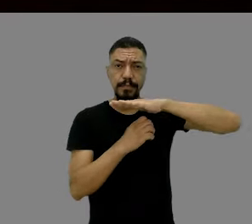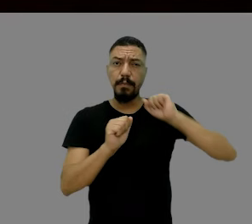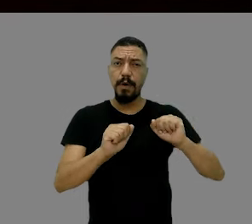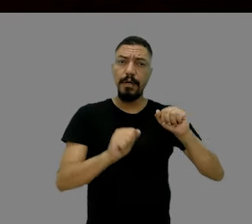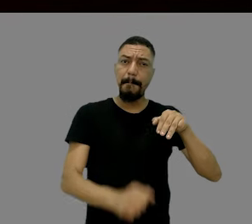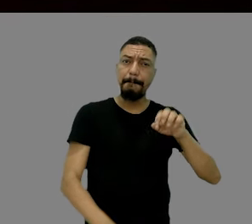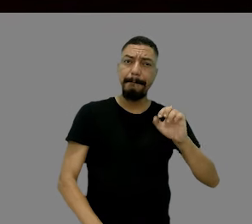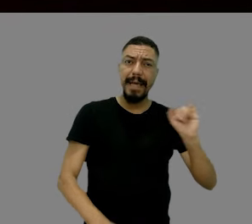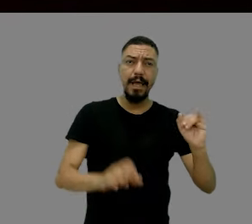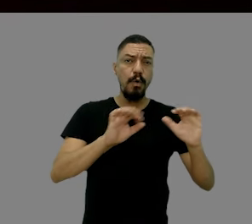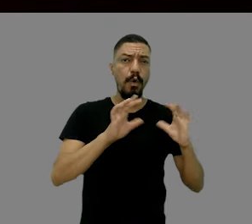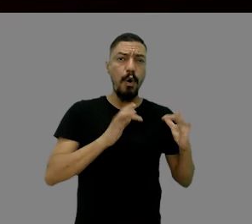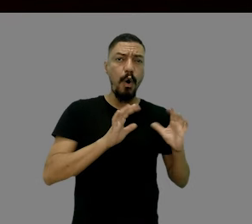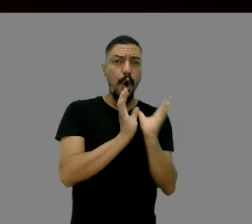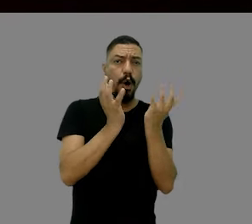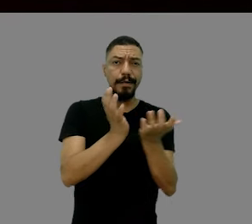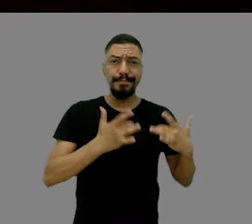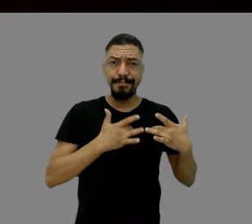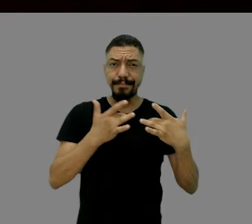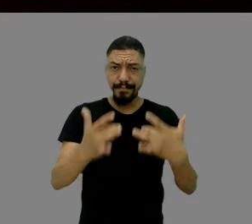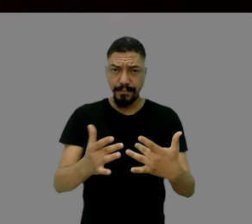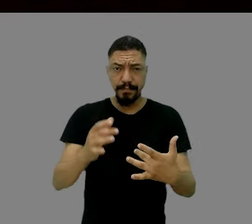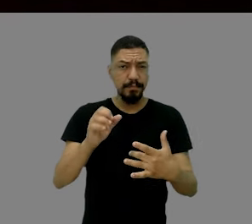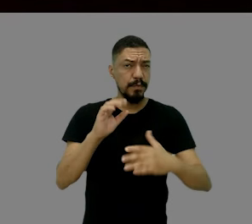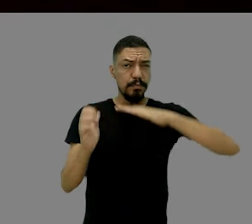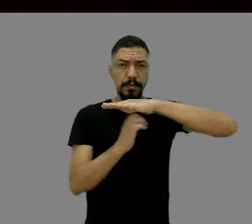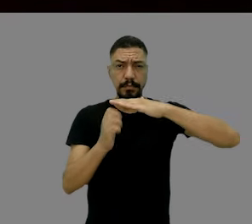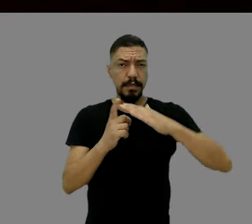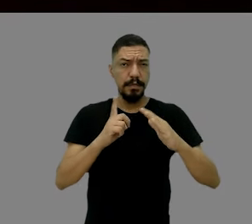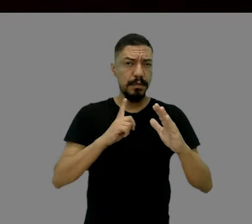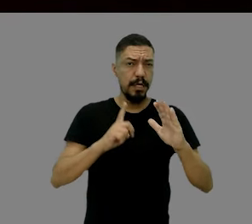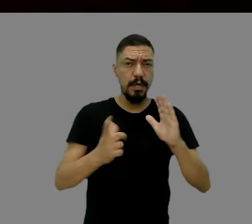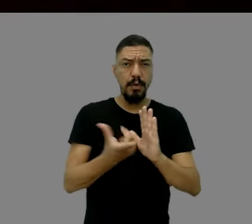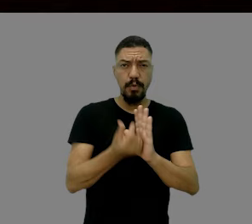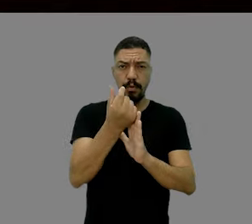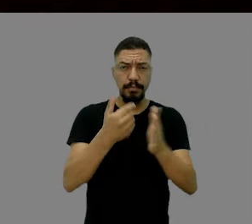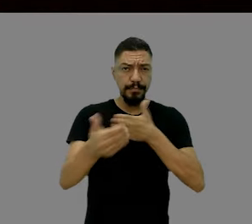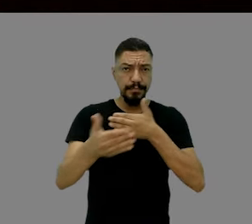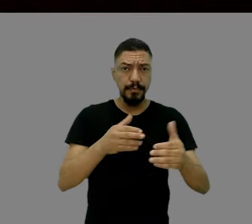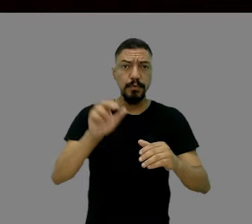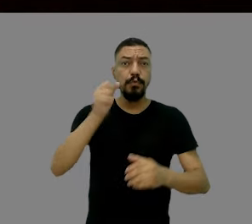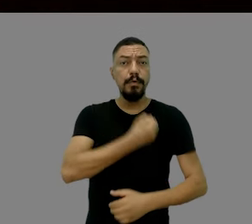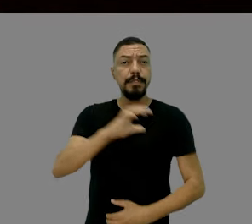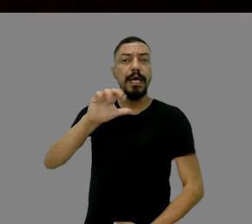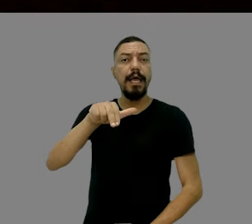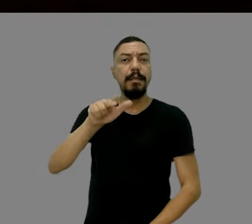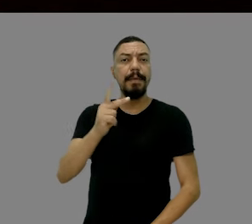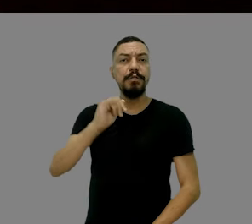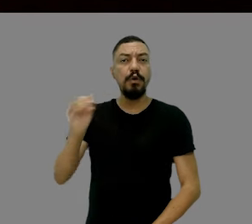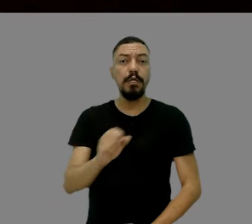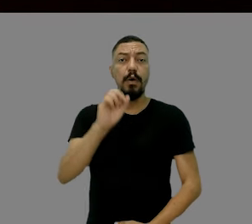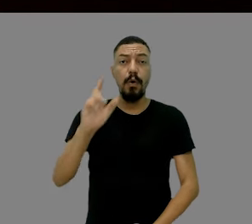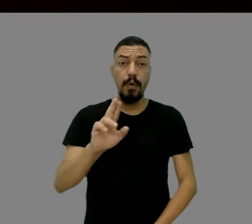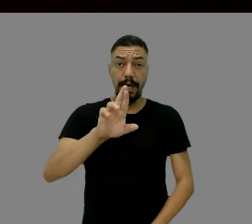CNPJ, ou um RPA. Não existe recibo simples que você possa emitir para poder fazer